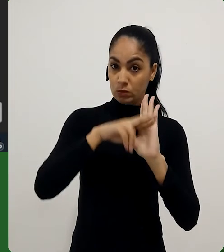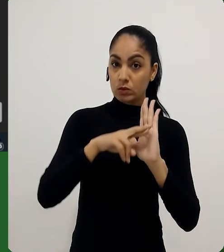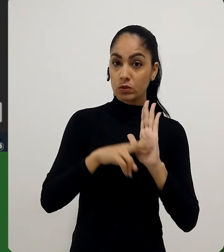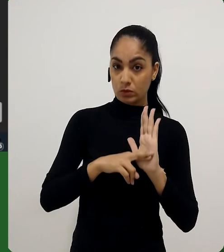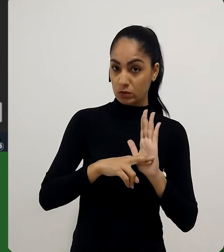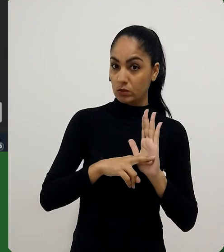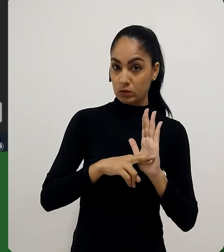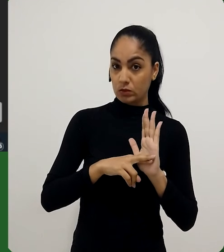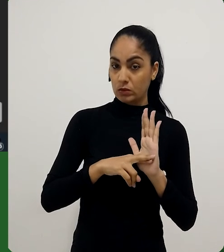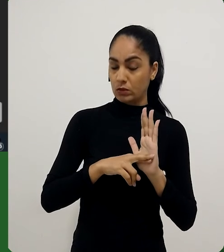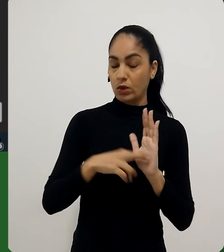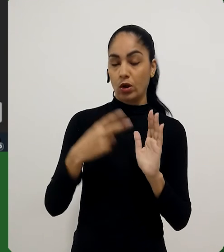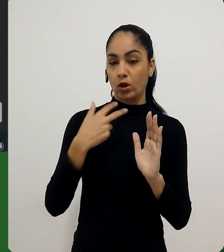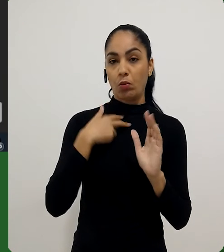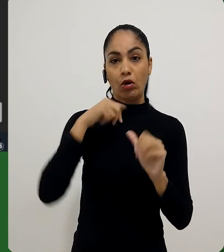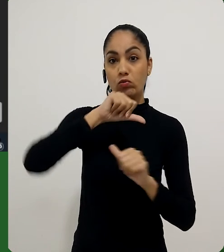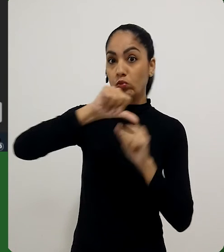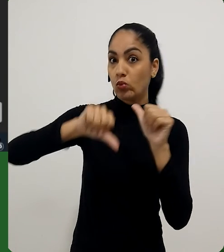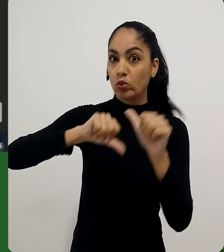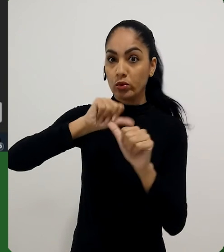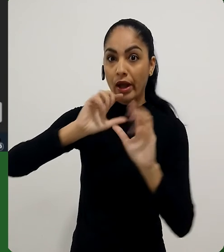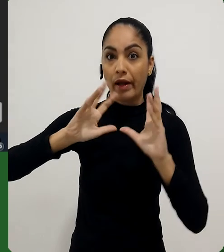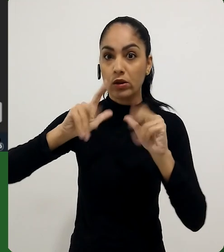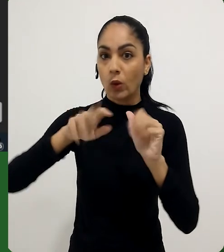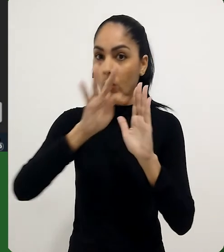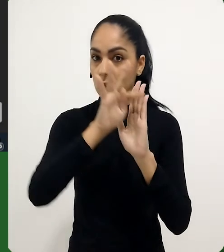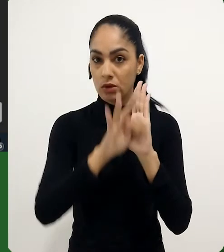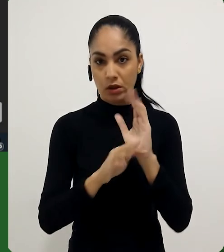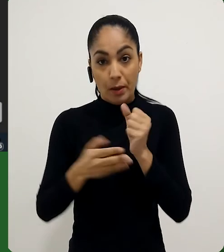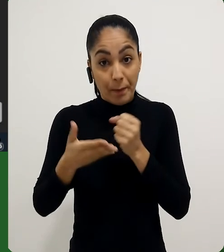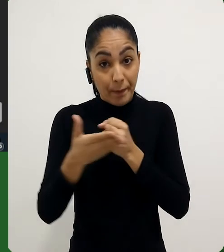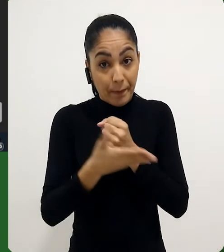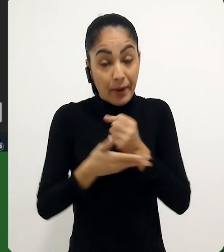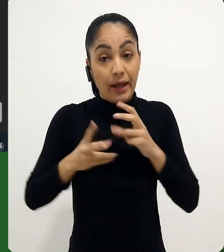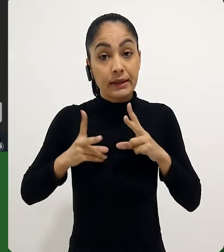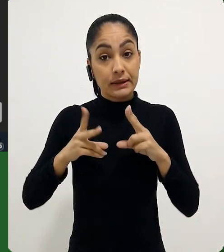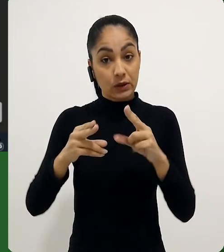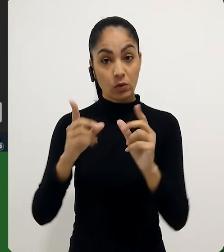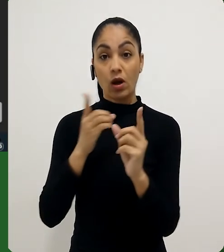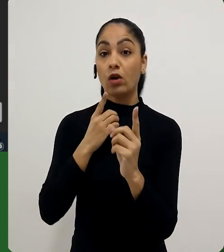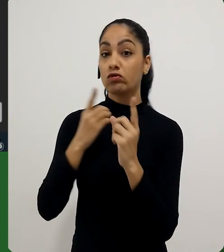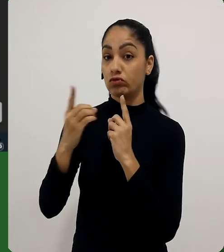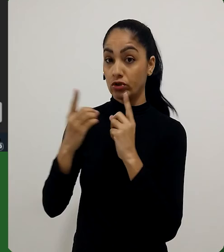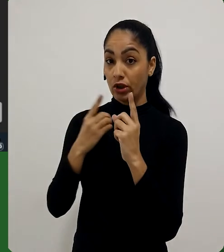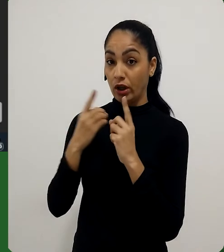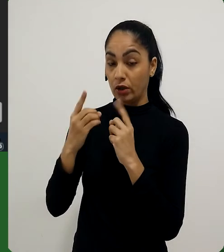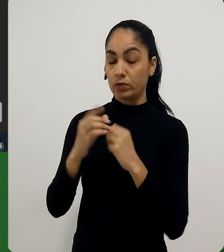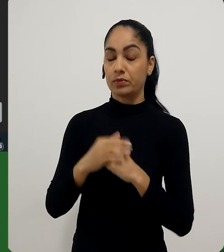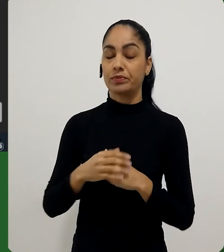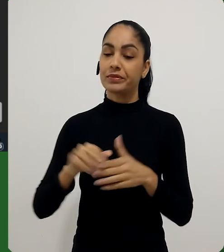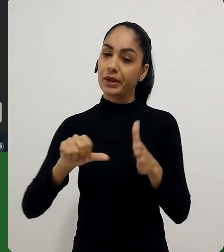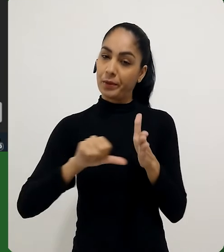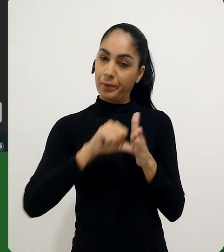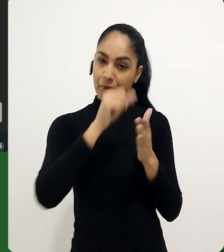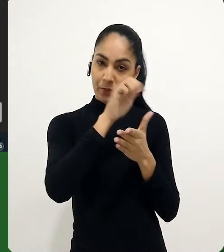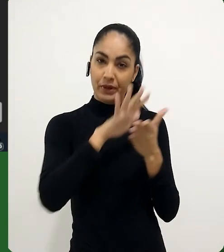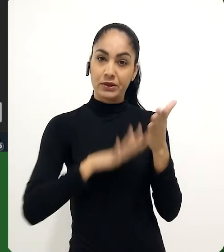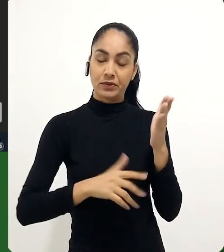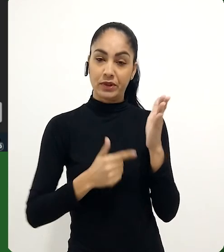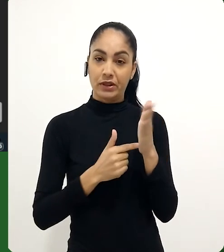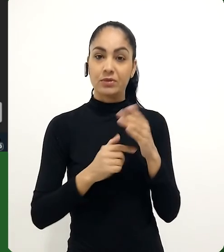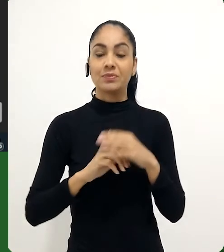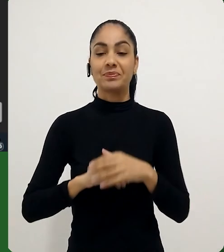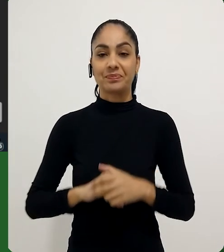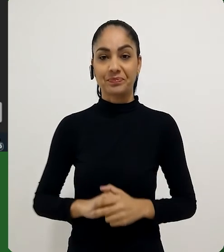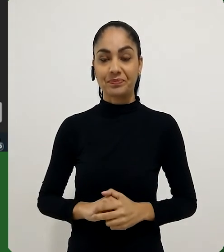acharem, seguindo essa mesma ordem, né? Não alterando a base do diálogo, ok?